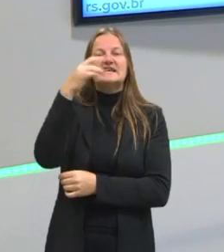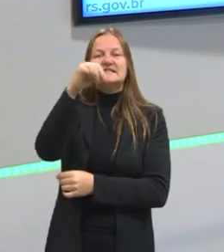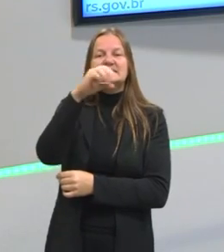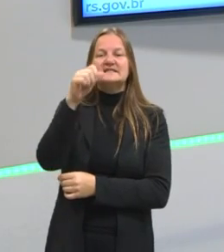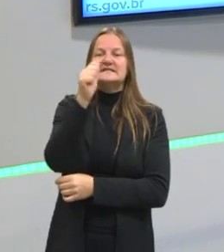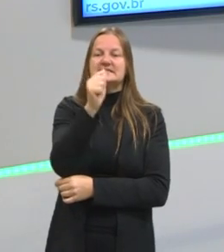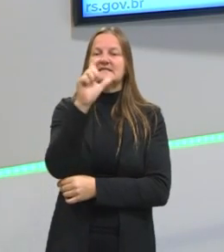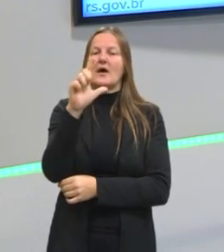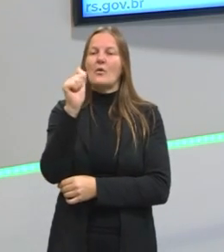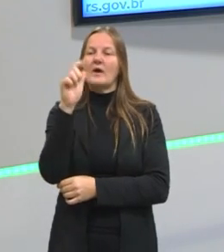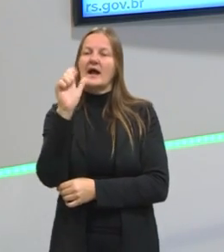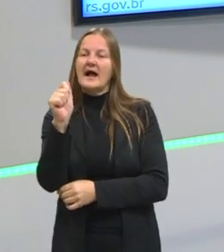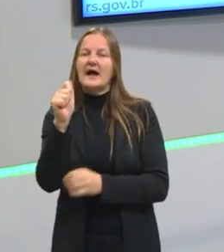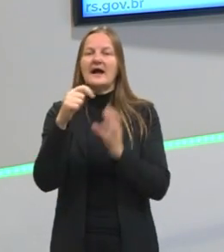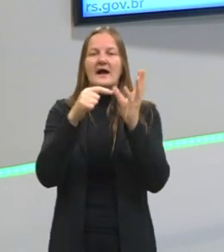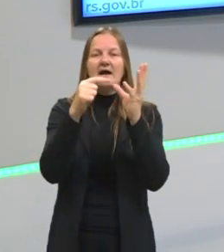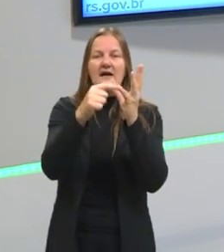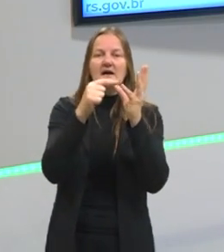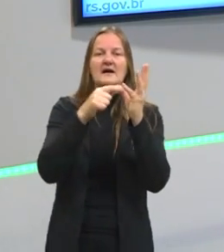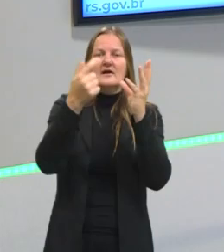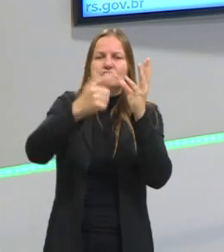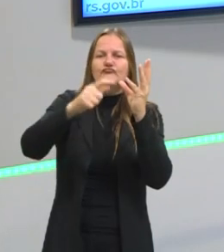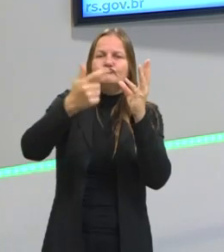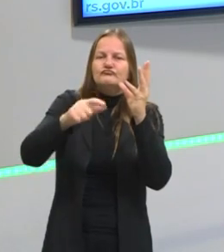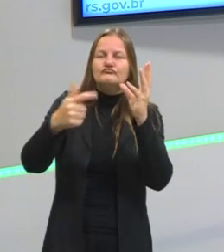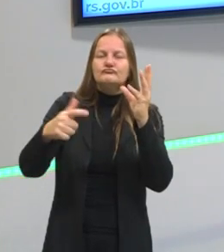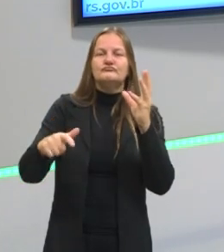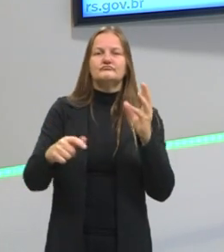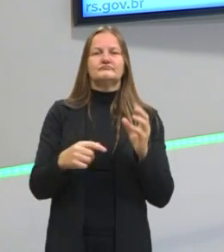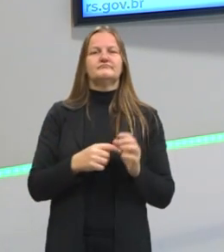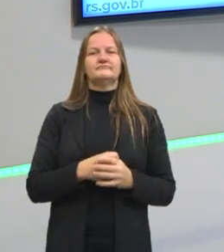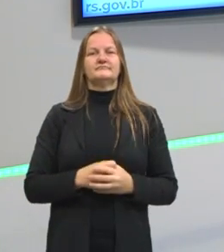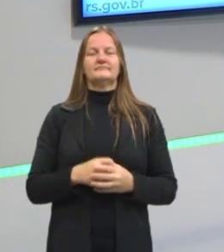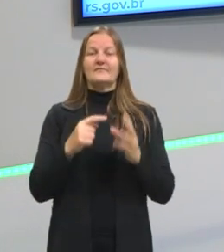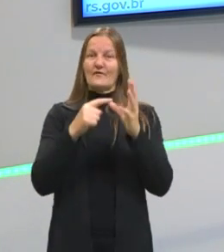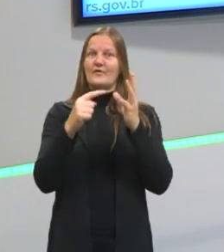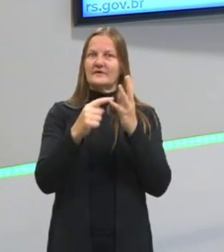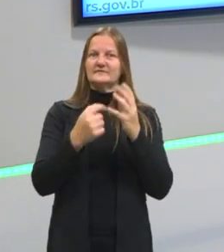né? São todas palavras que têm ali a repetição dessa letra A.